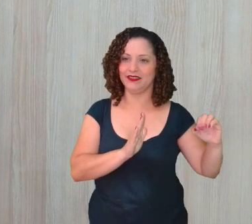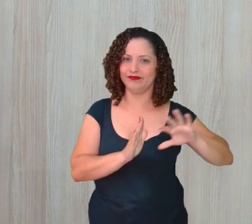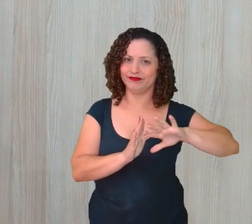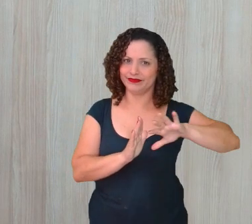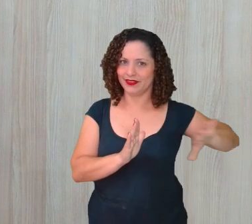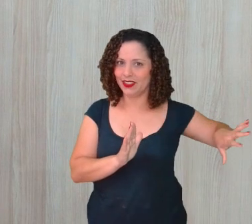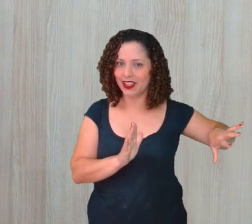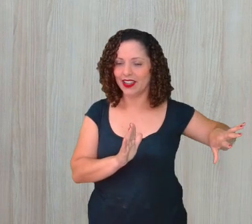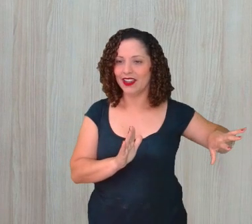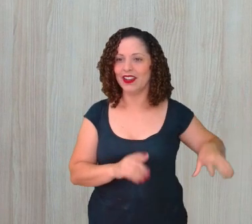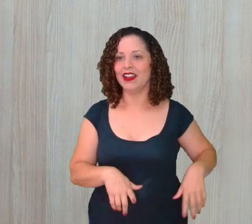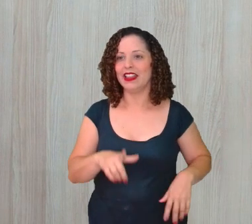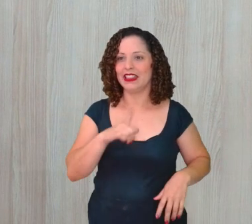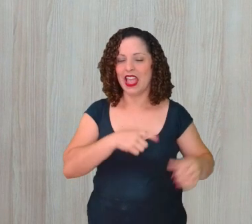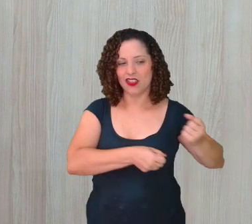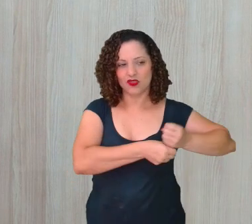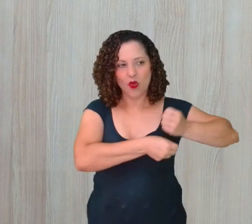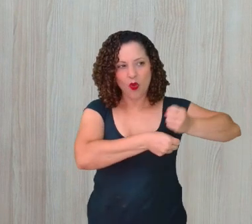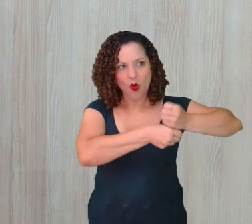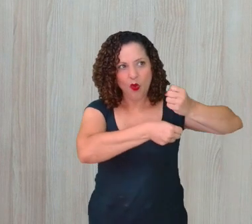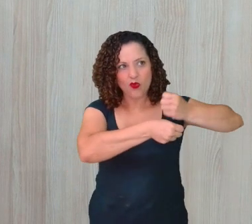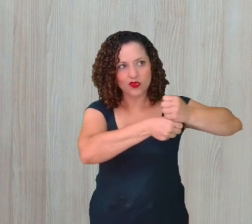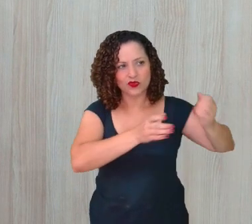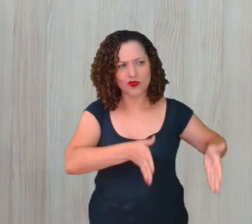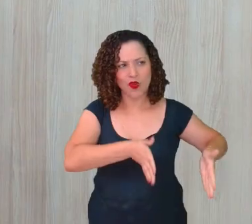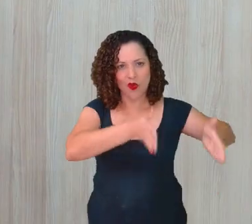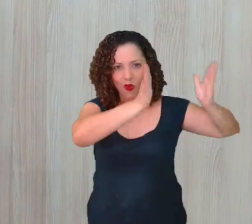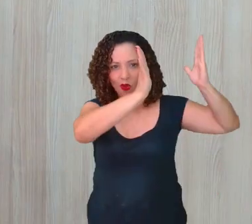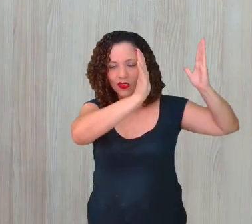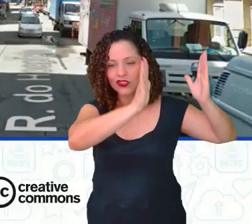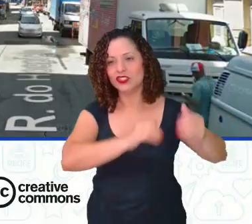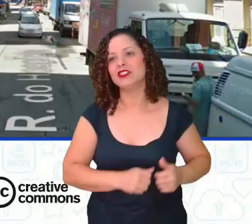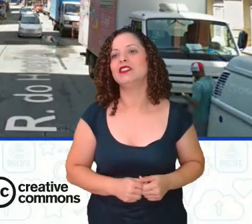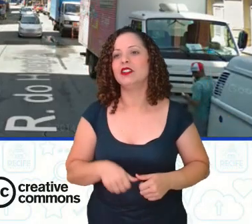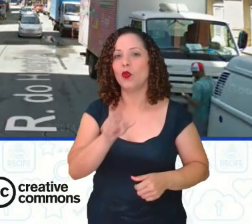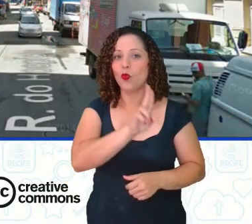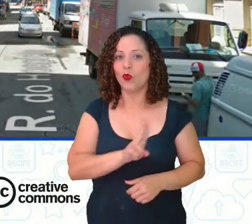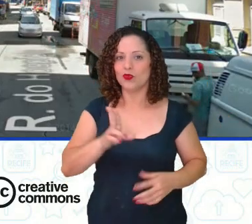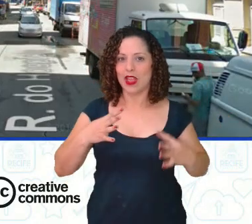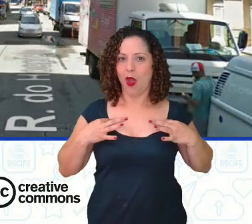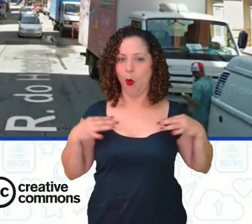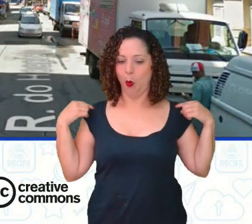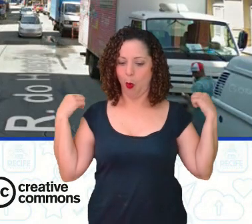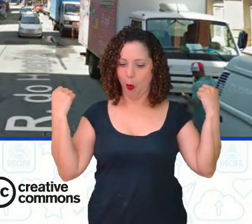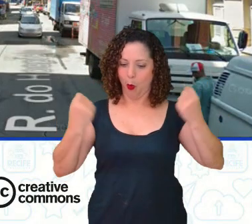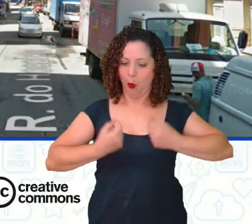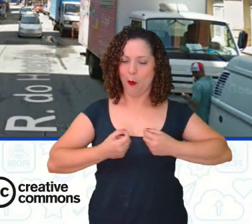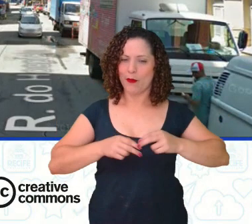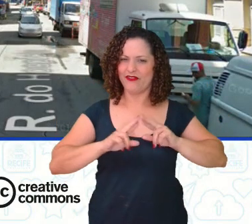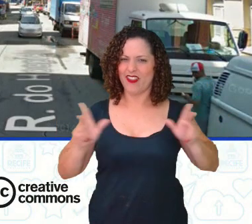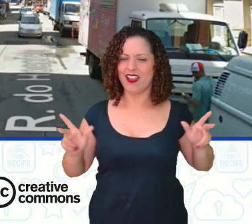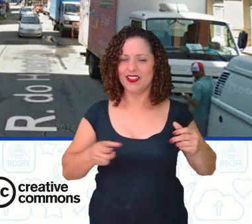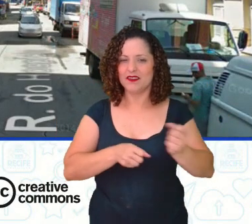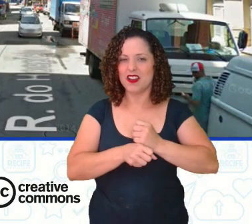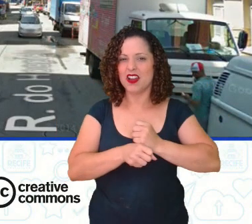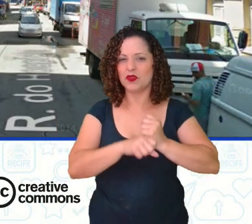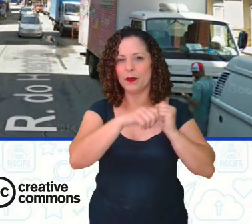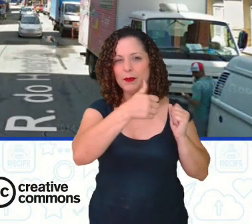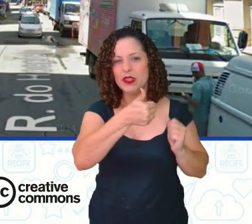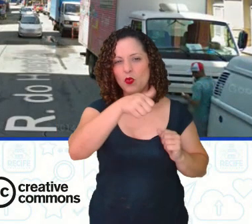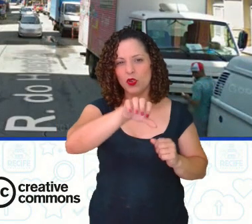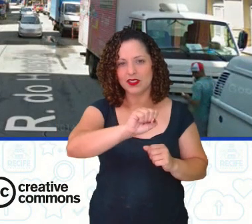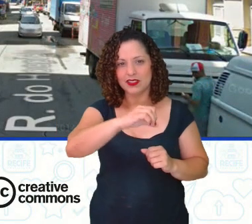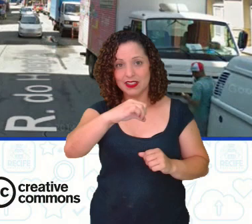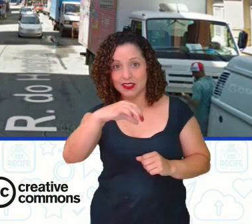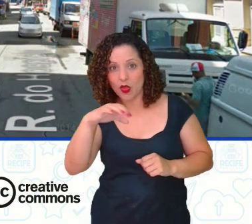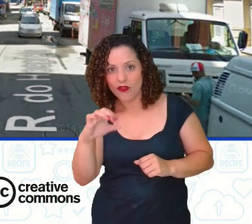Né? Você tem ali pela vestimenta, as construções, ver, né? A vestimenta. Justamente. Né? Final do 1890 para mim. Acho que eu me lembro, acho que é